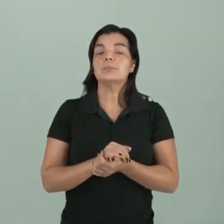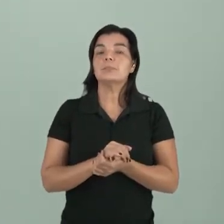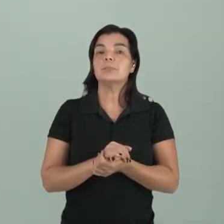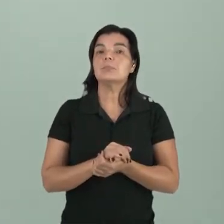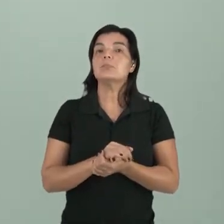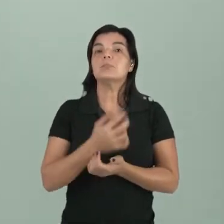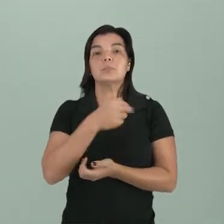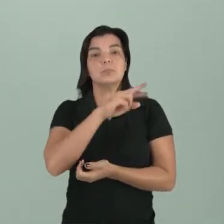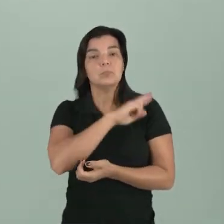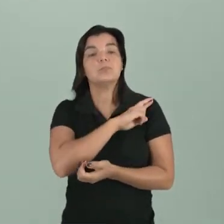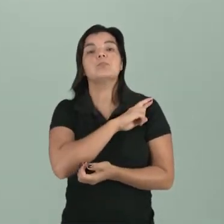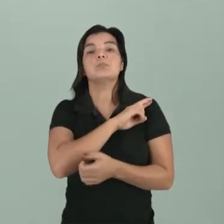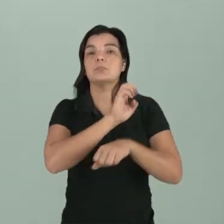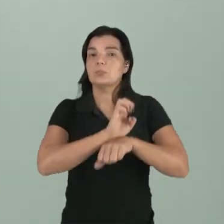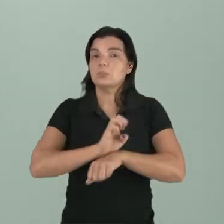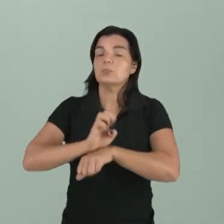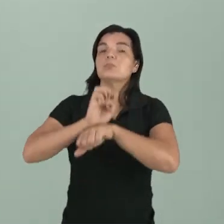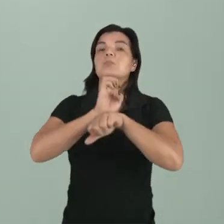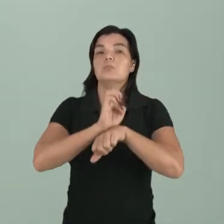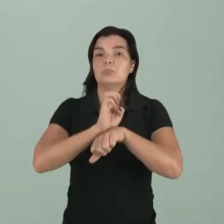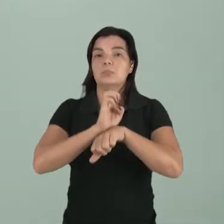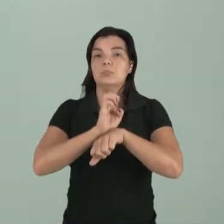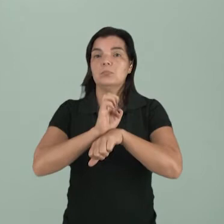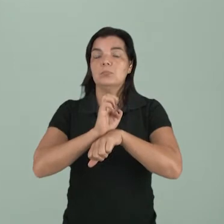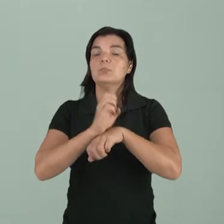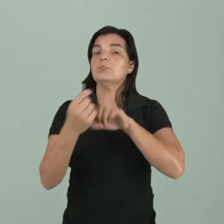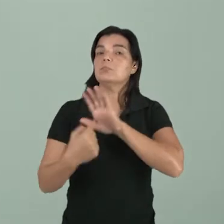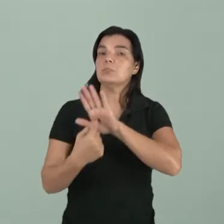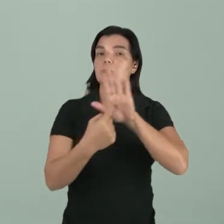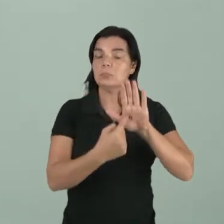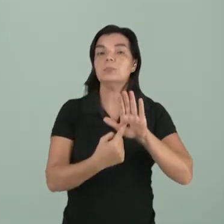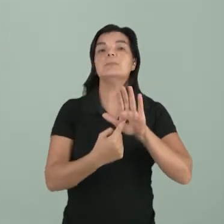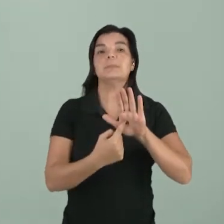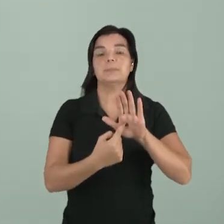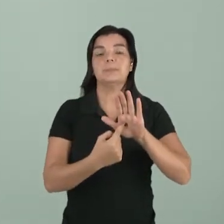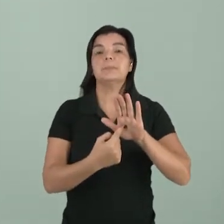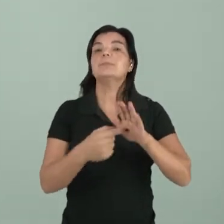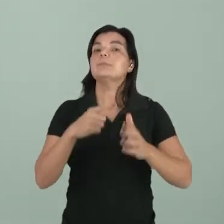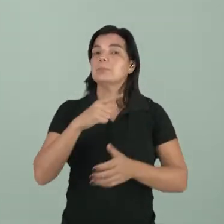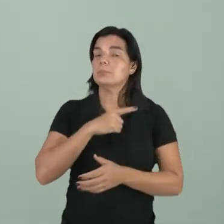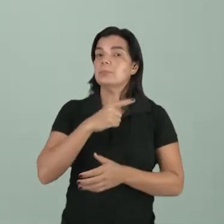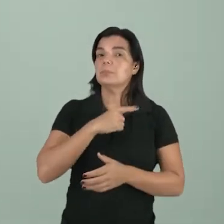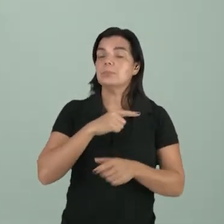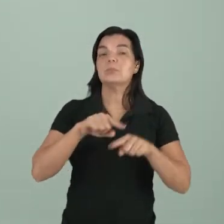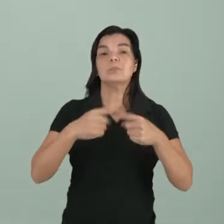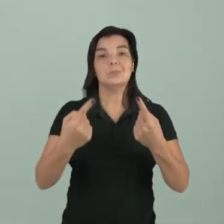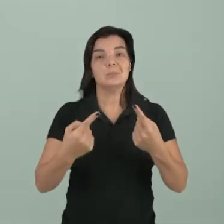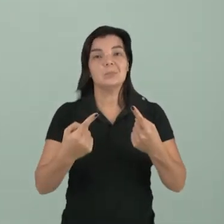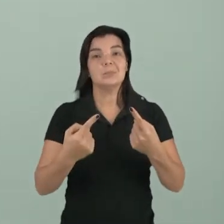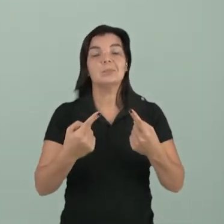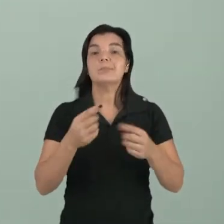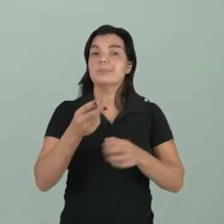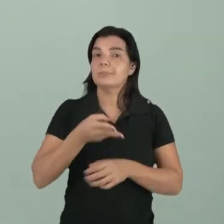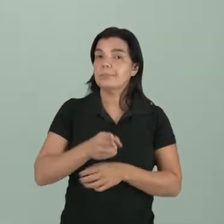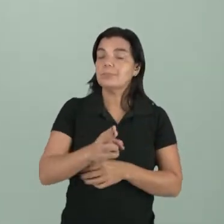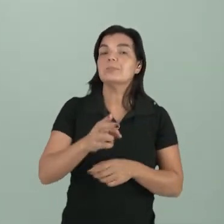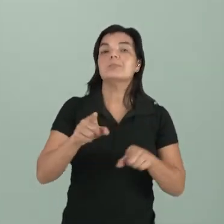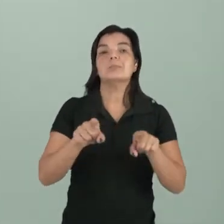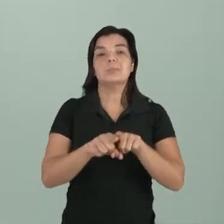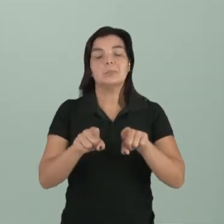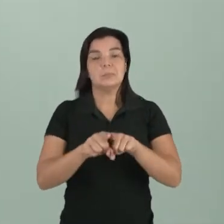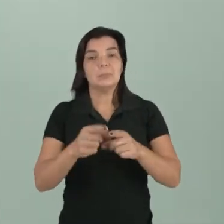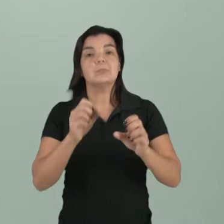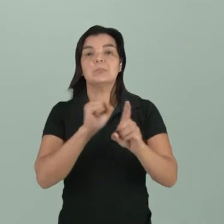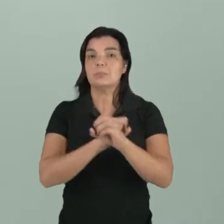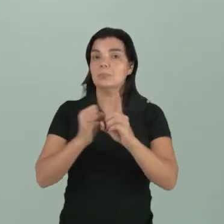é dever do Estado, né? Oferecer essas condições. Mas também, aí ele continua, mas